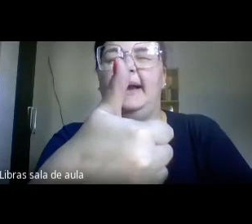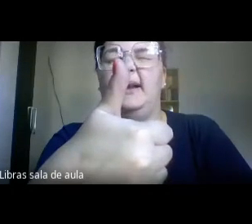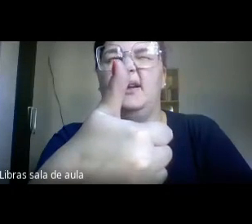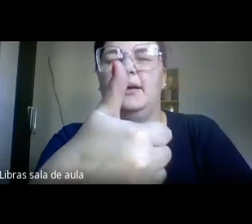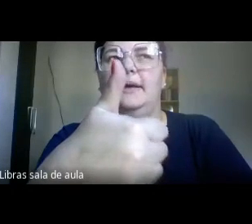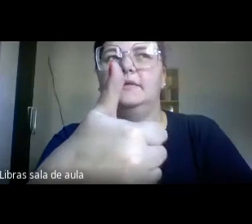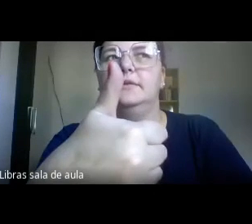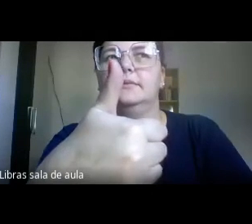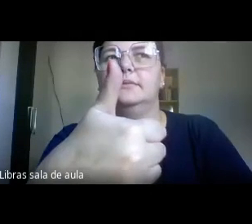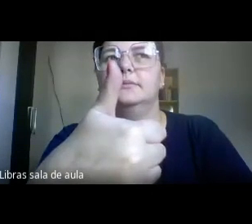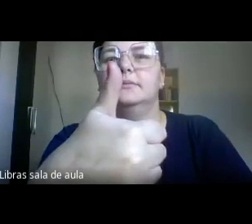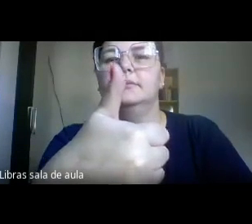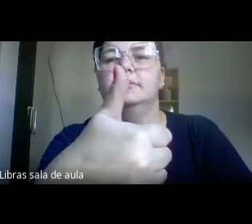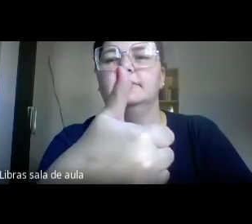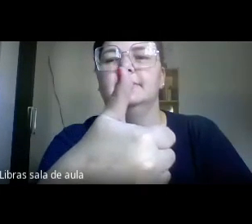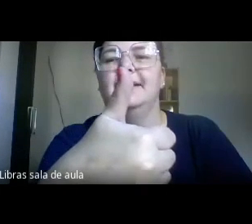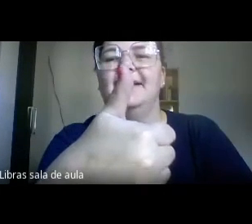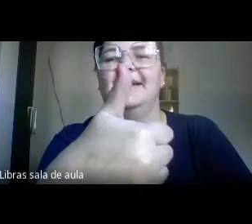polegar, é isso?